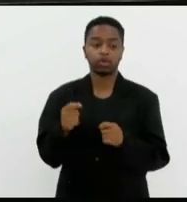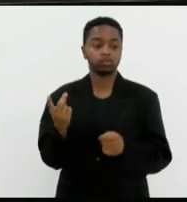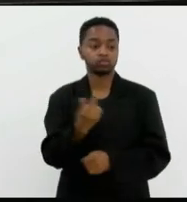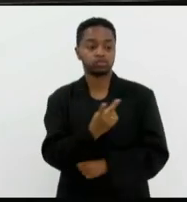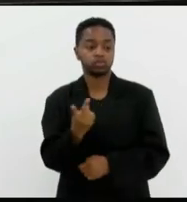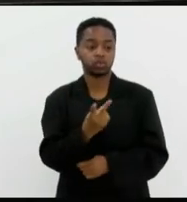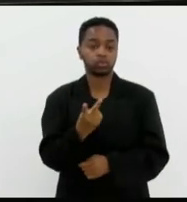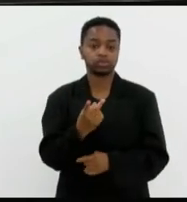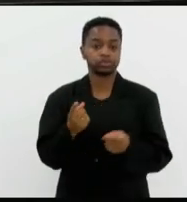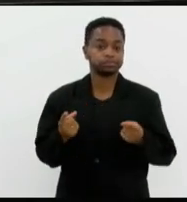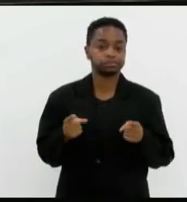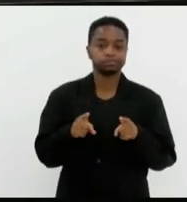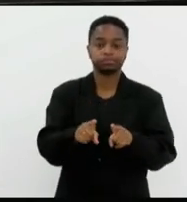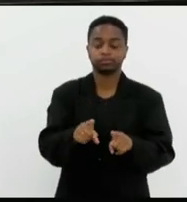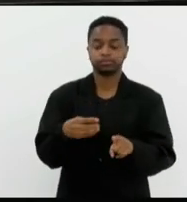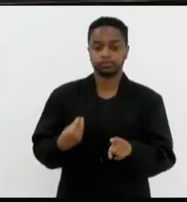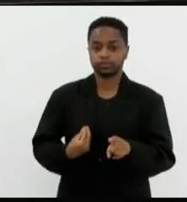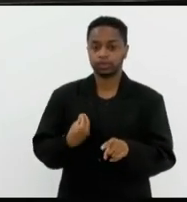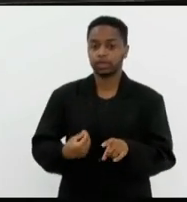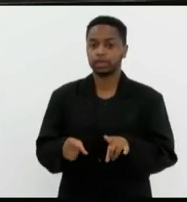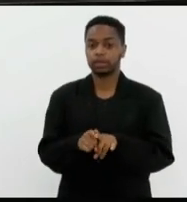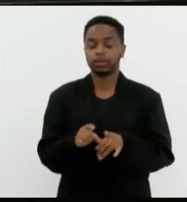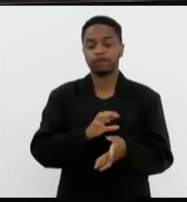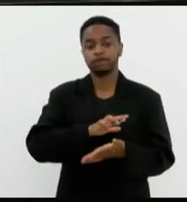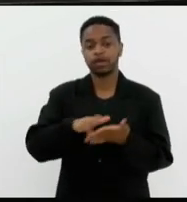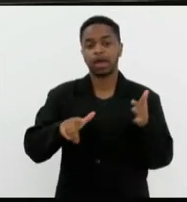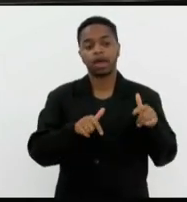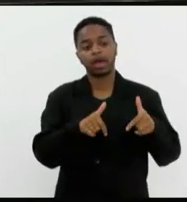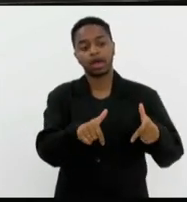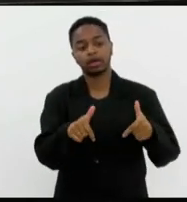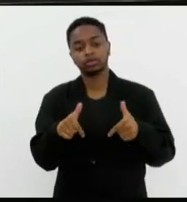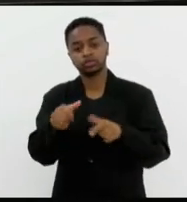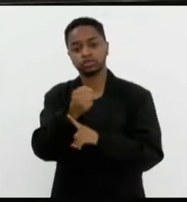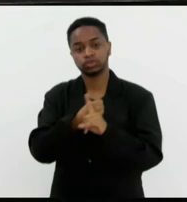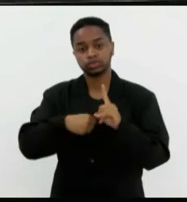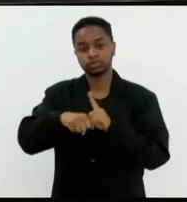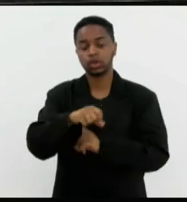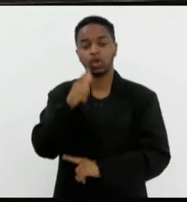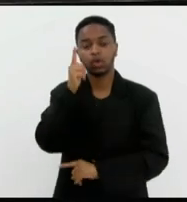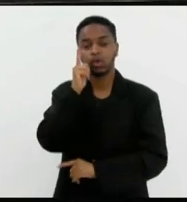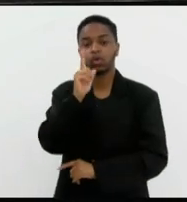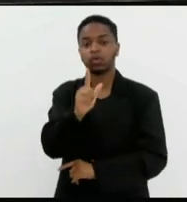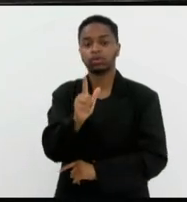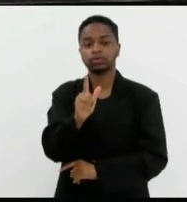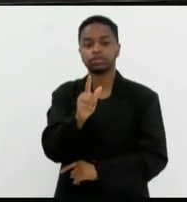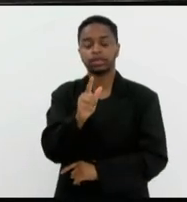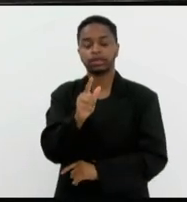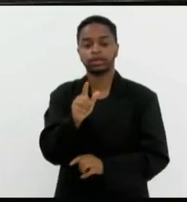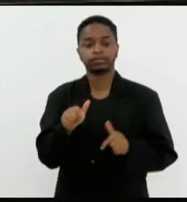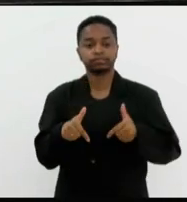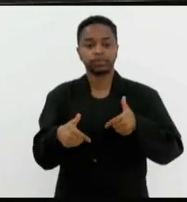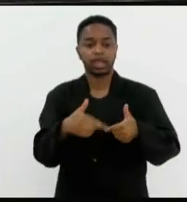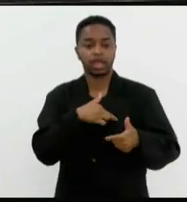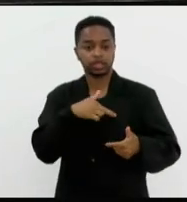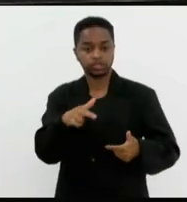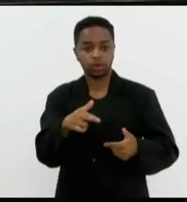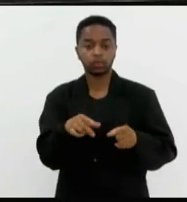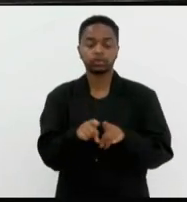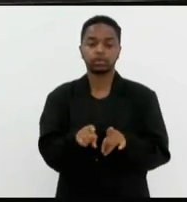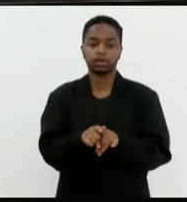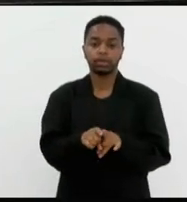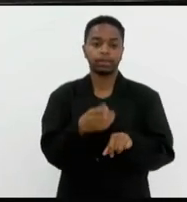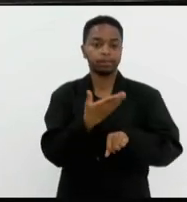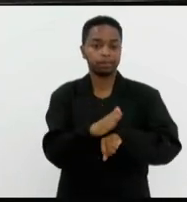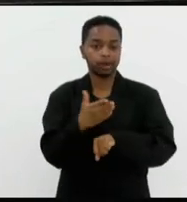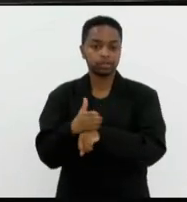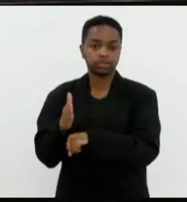atores da sociedade possam praticar abertamente a sua religião, praticar abertamente as suas